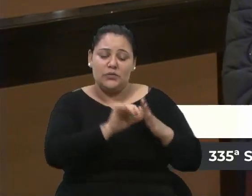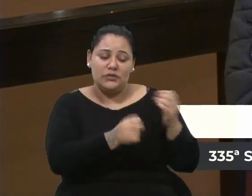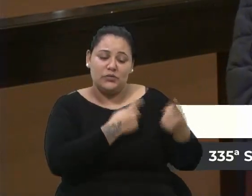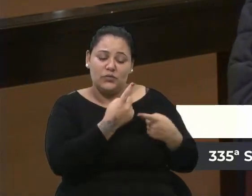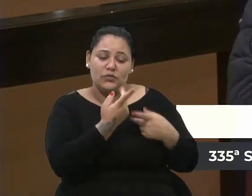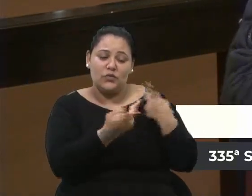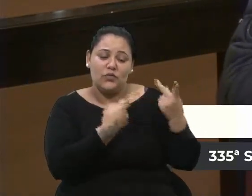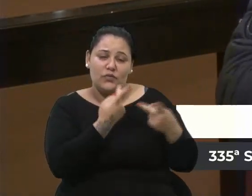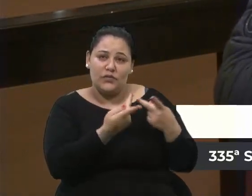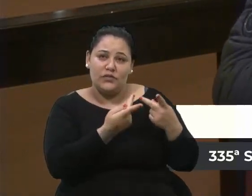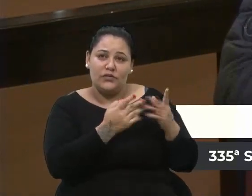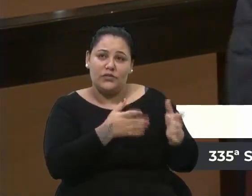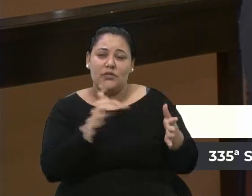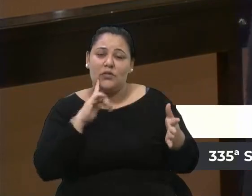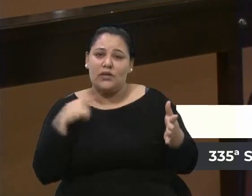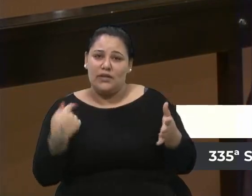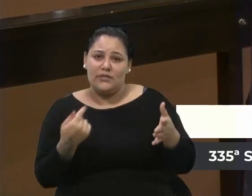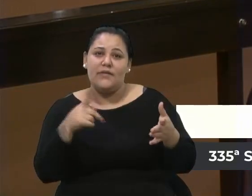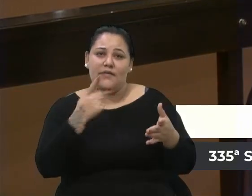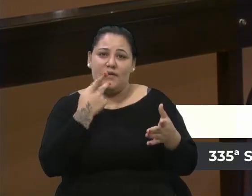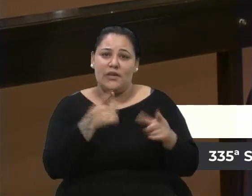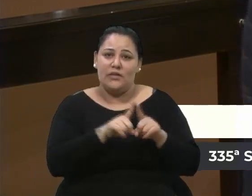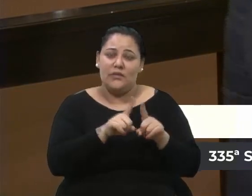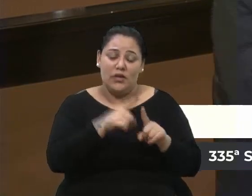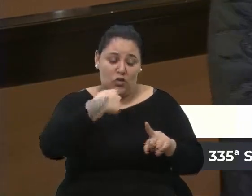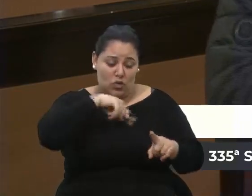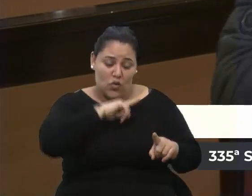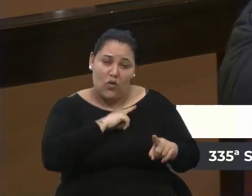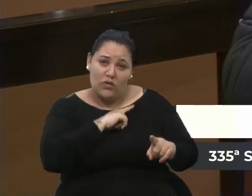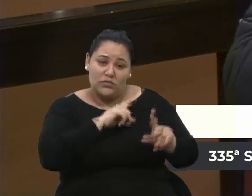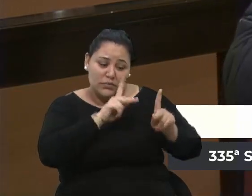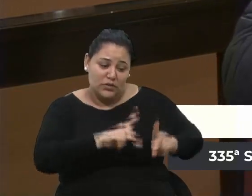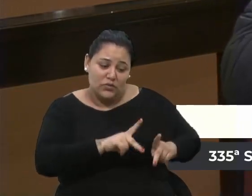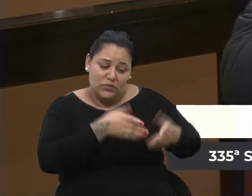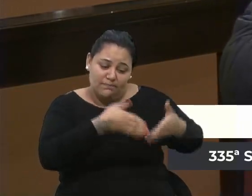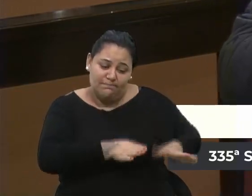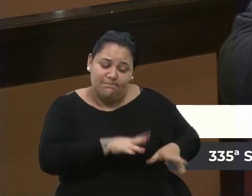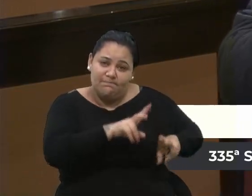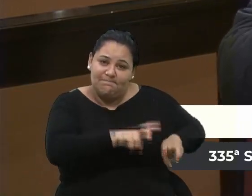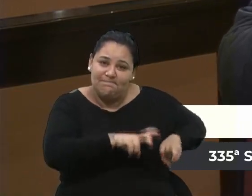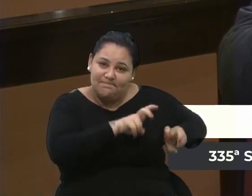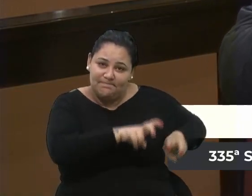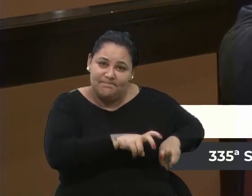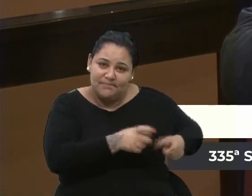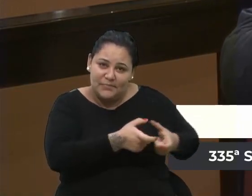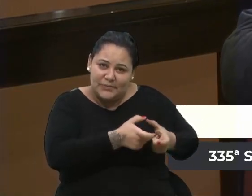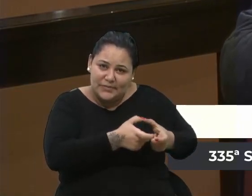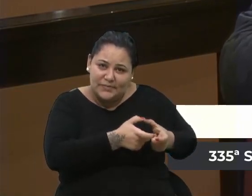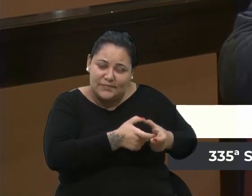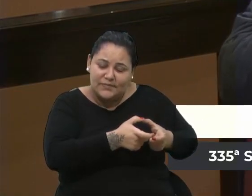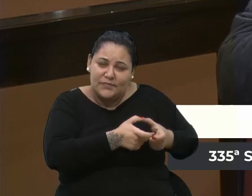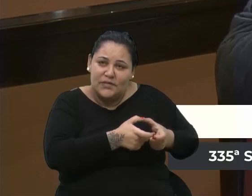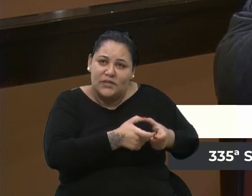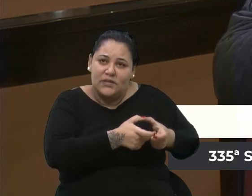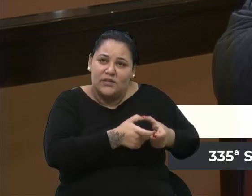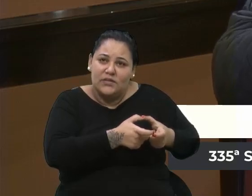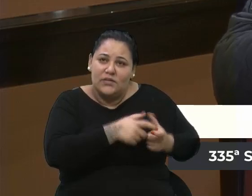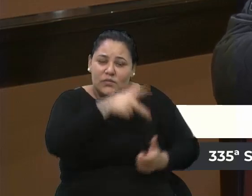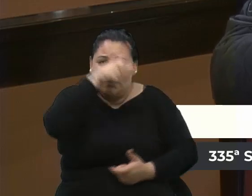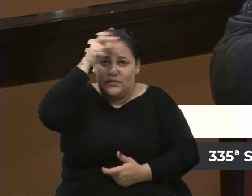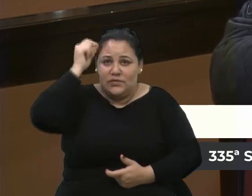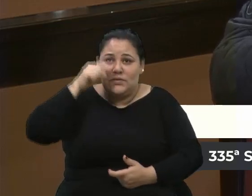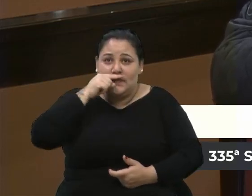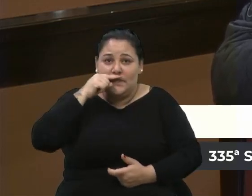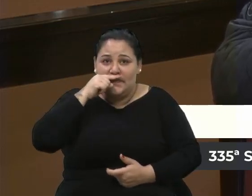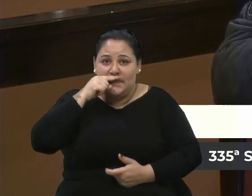falar, Gladys, nós do interior, vereador Sandro, prefeito Sartori lá atrás, que a